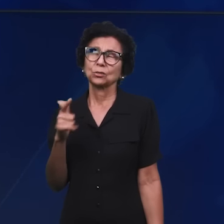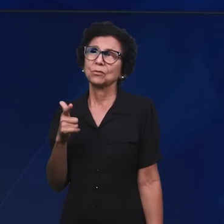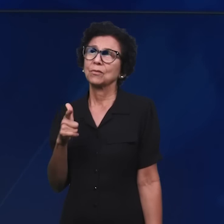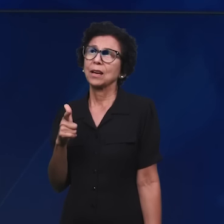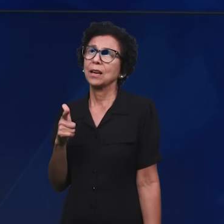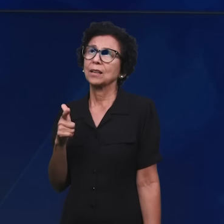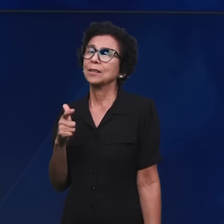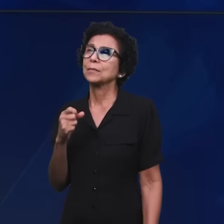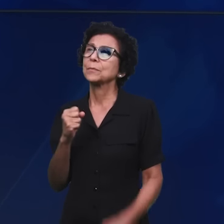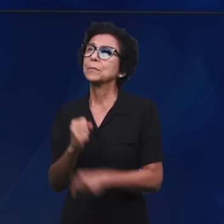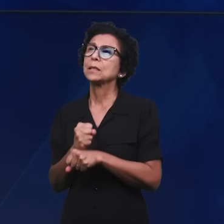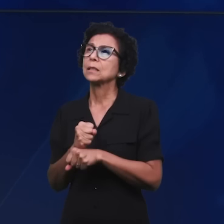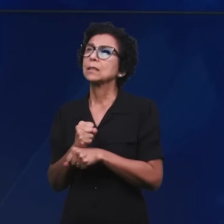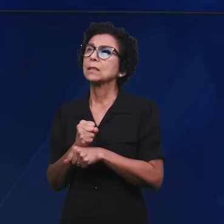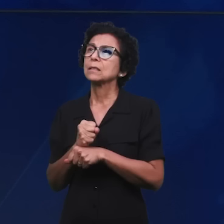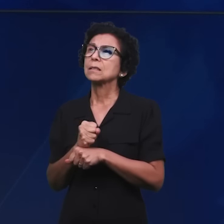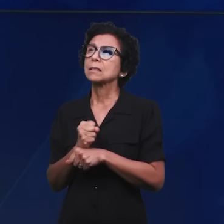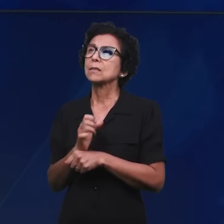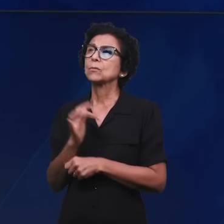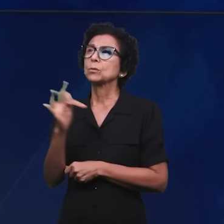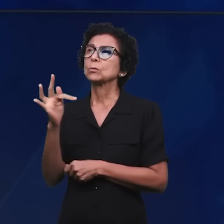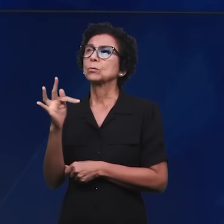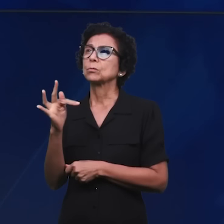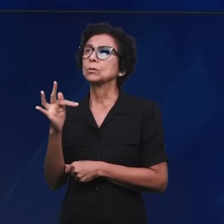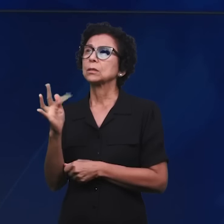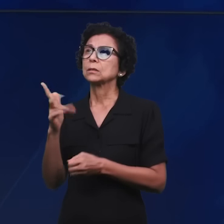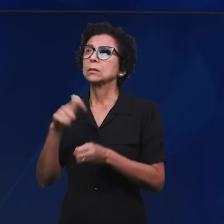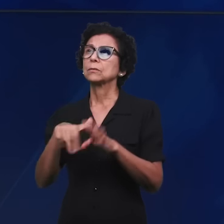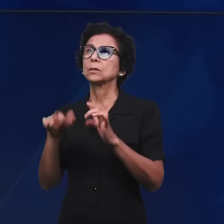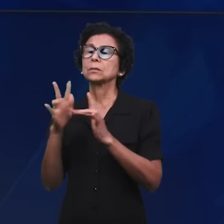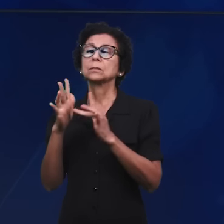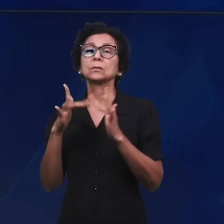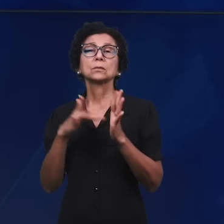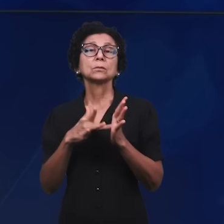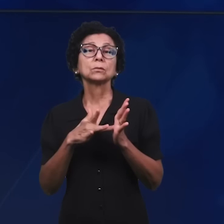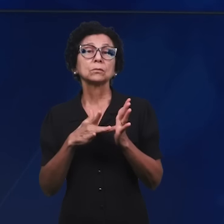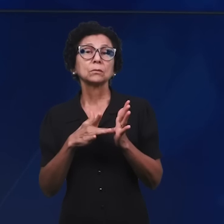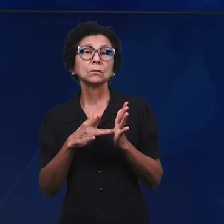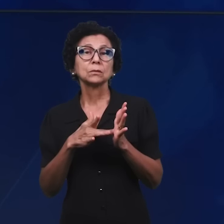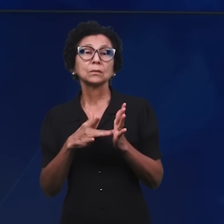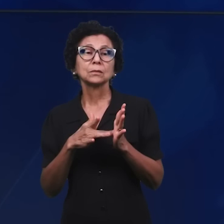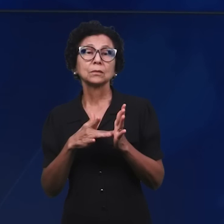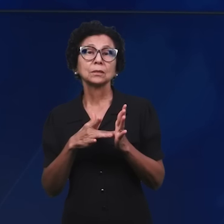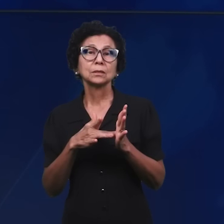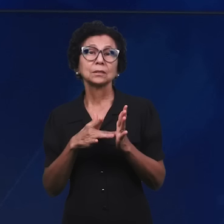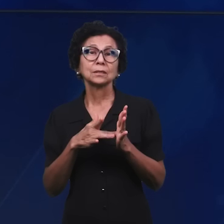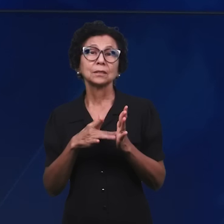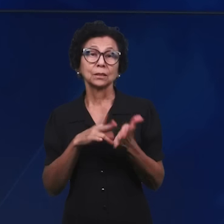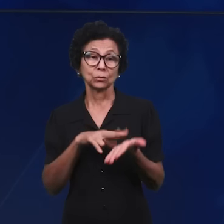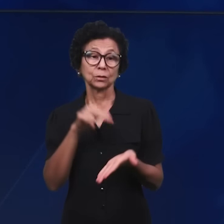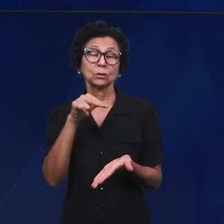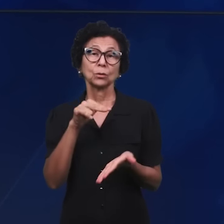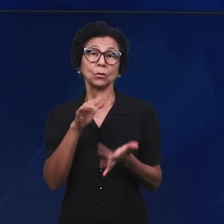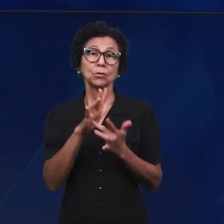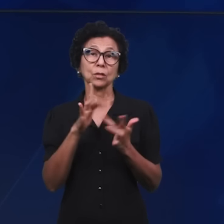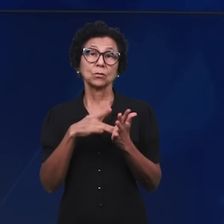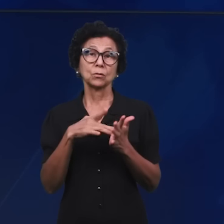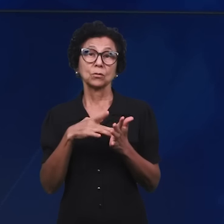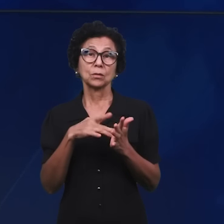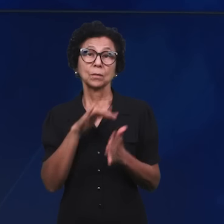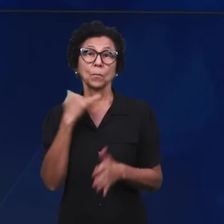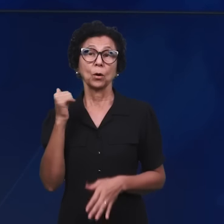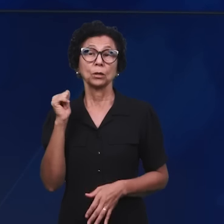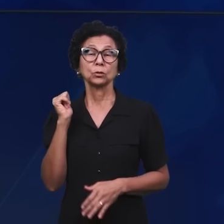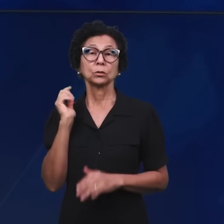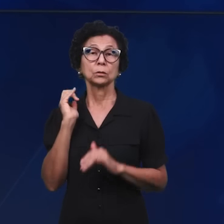esperança? A nossa esperança é essa: Jesus ressuscitou e nós nunca morreremos, porque